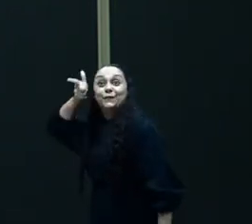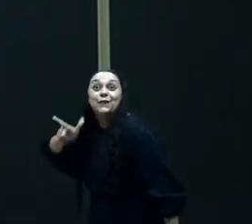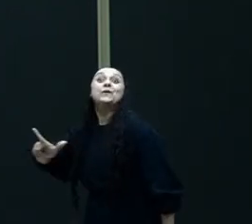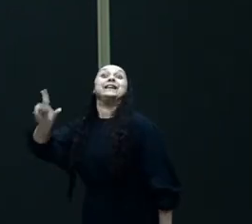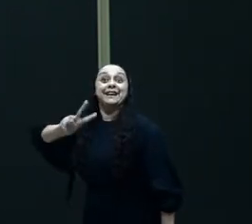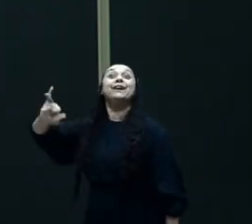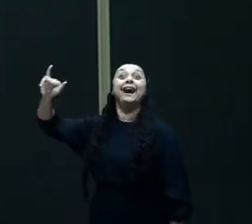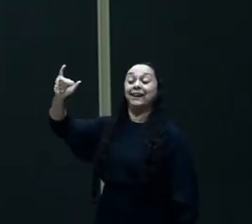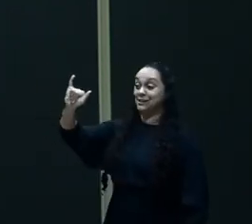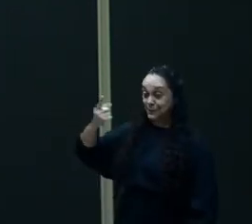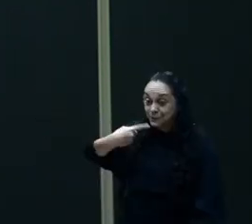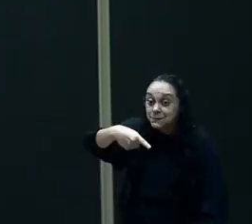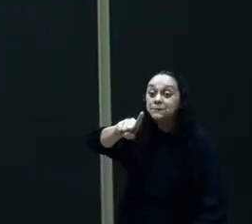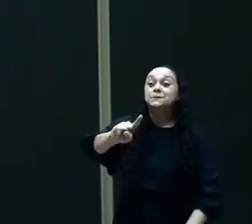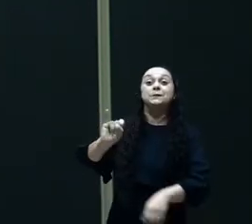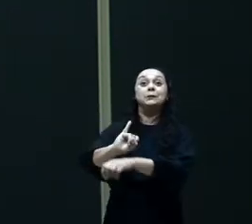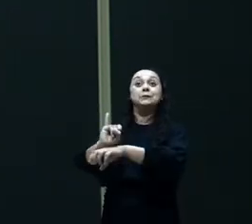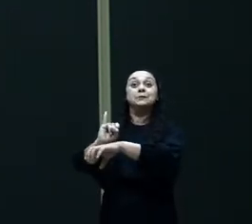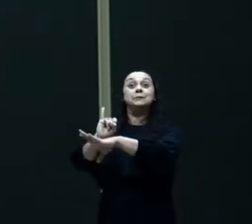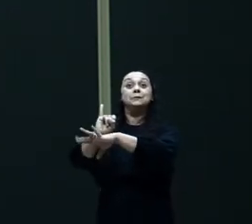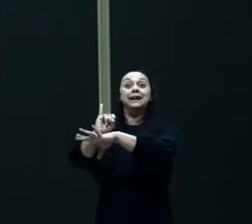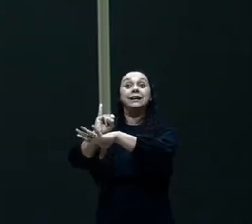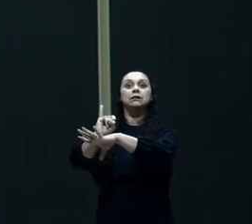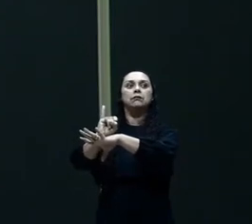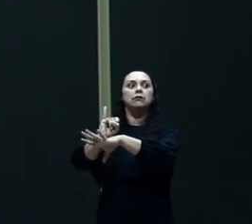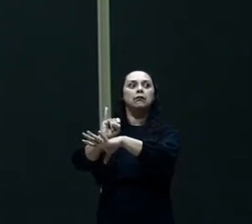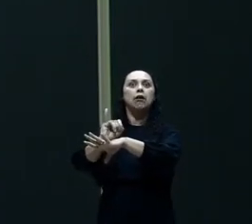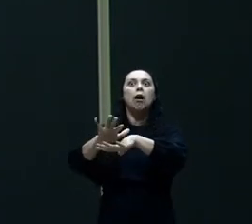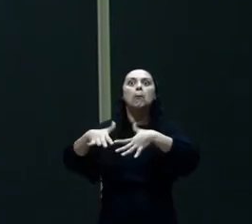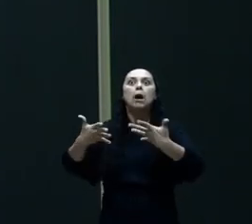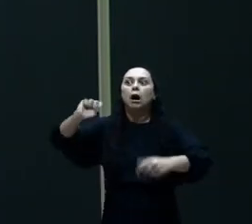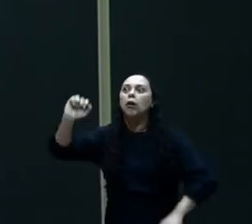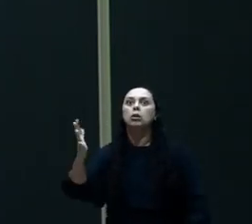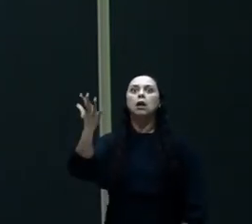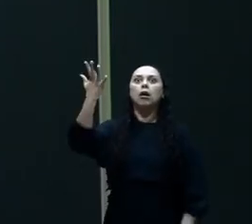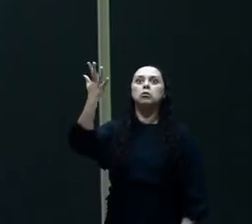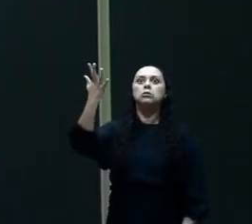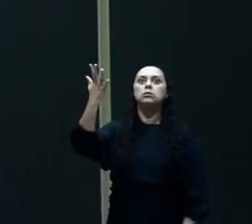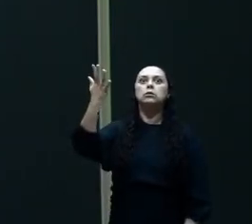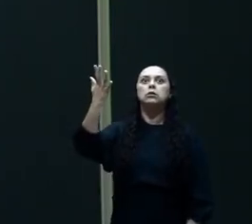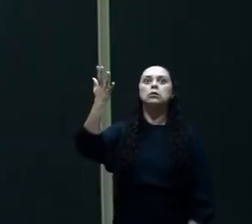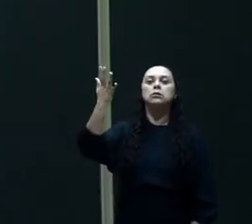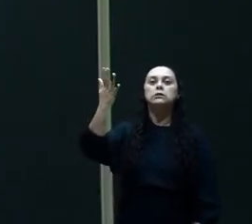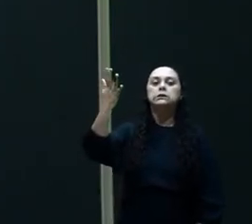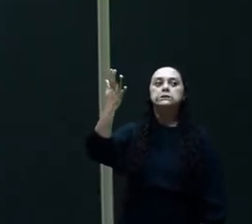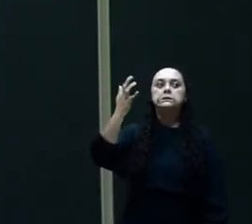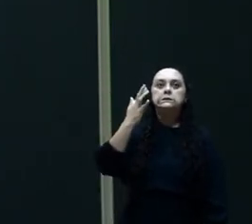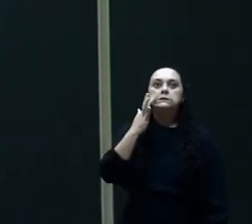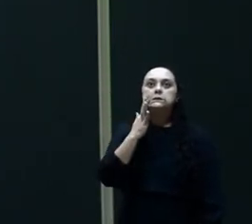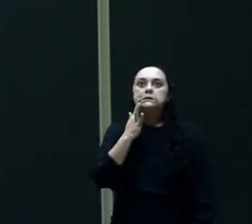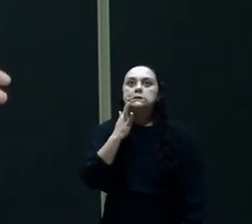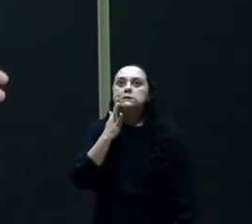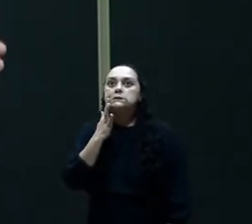vai mas o texto vai dizer que as coisas mudaram de novo o caminho é assim